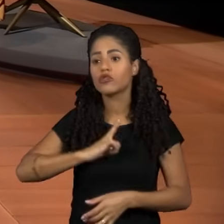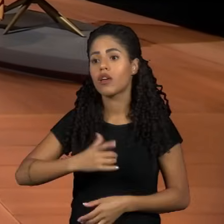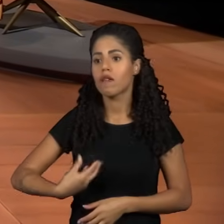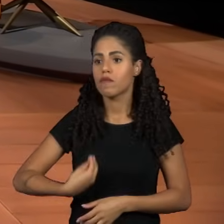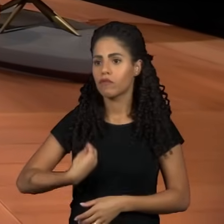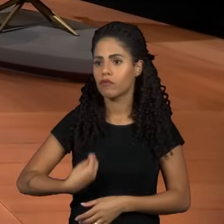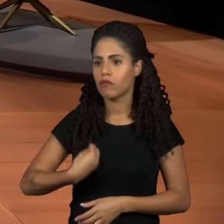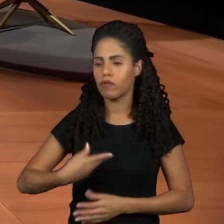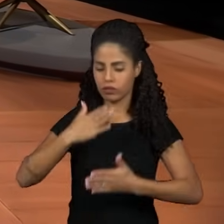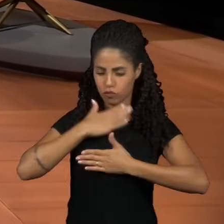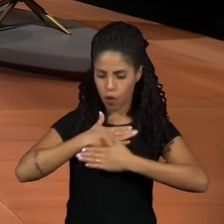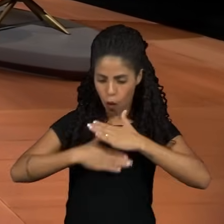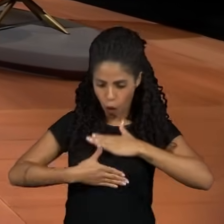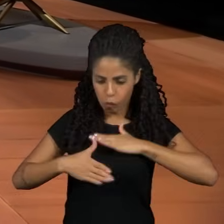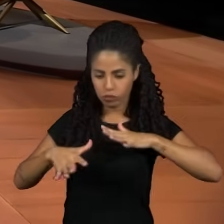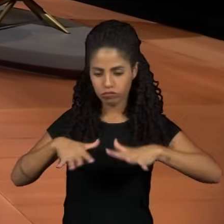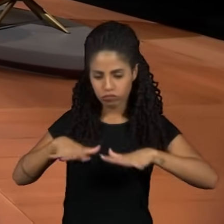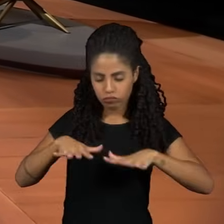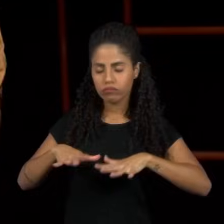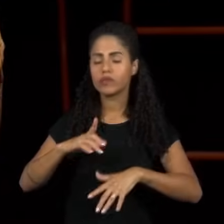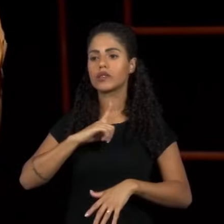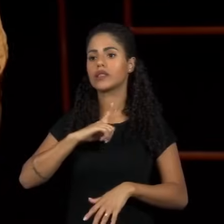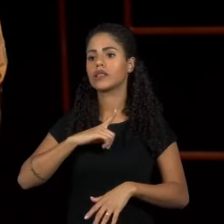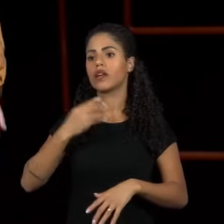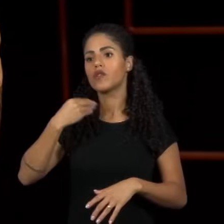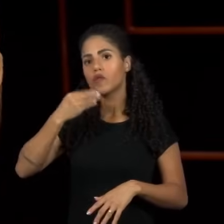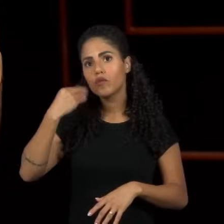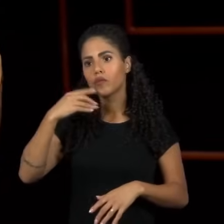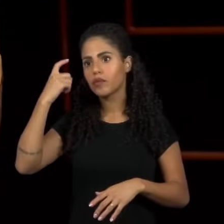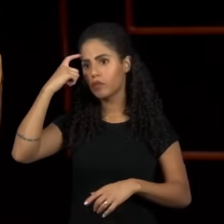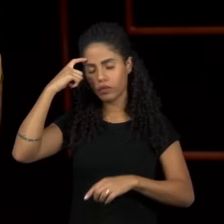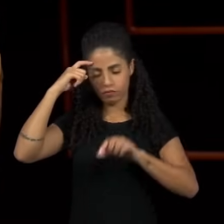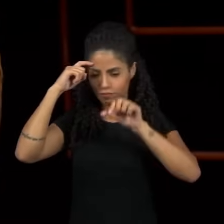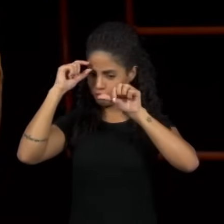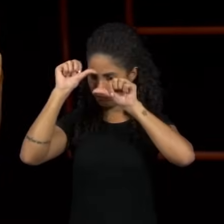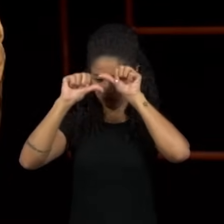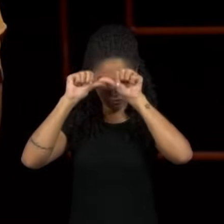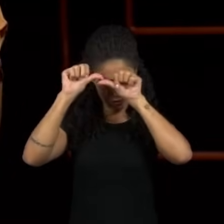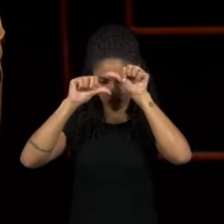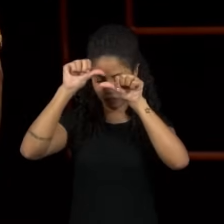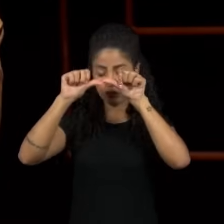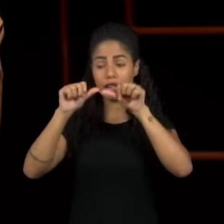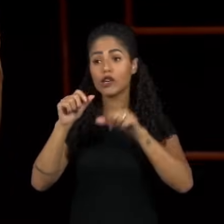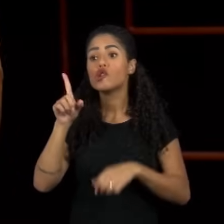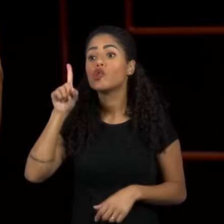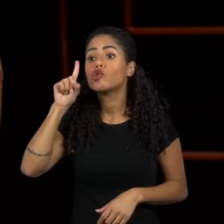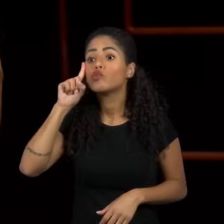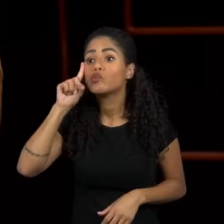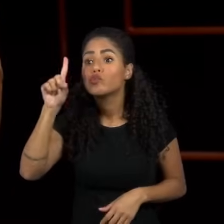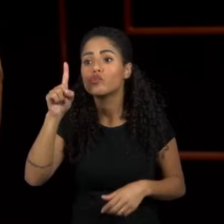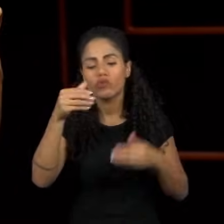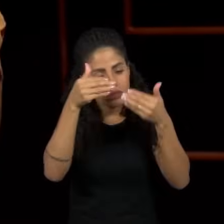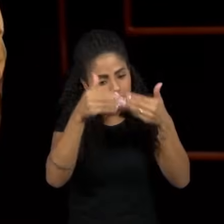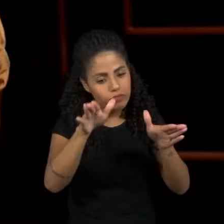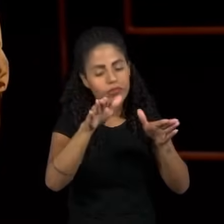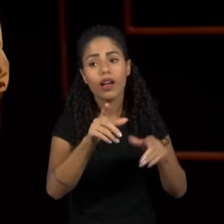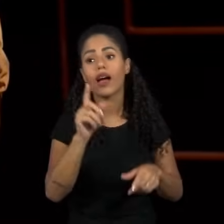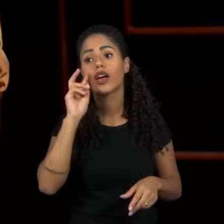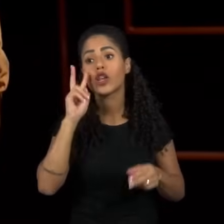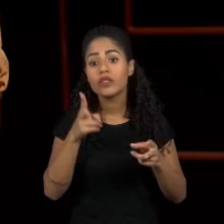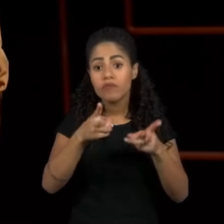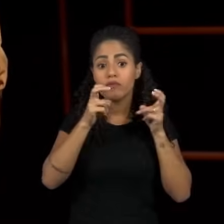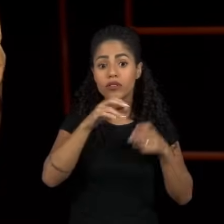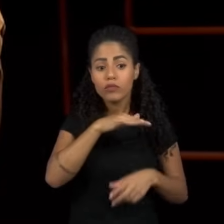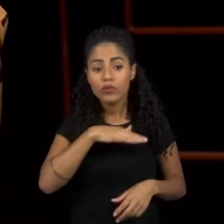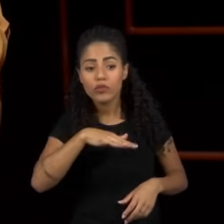Vivências corporais, foi uma coisa assim que foi virando a minha cabeça. E só no dia, na estreia, é que a gente viu o